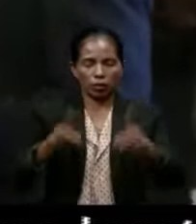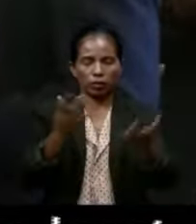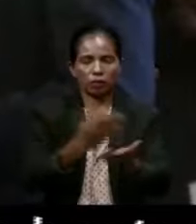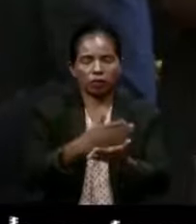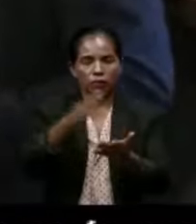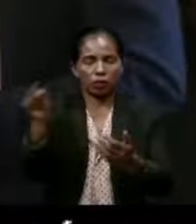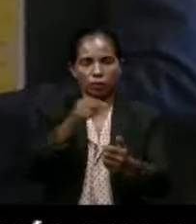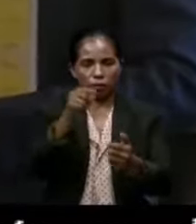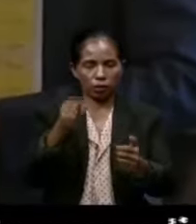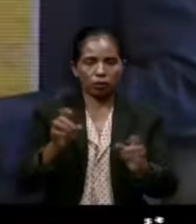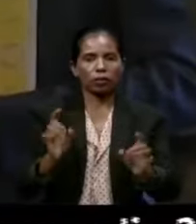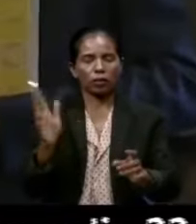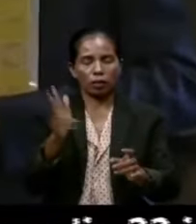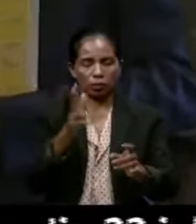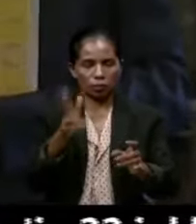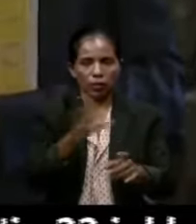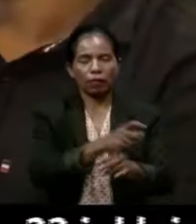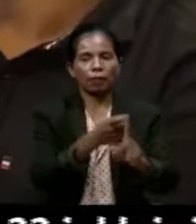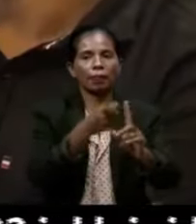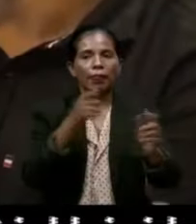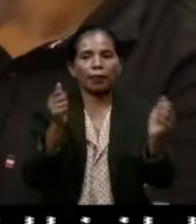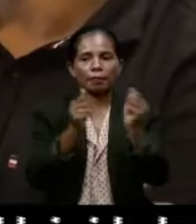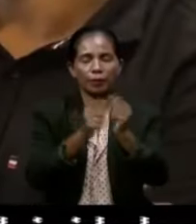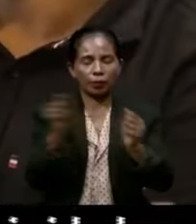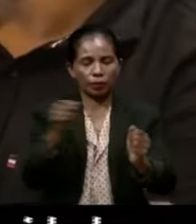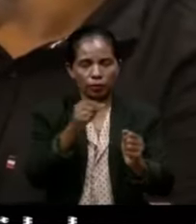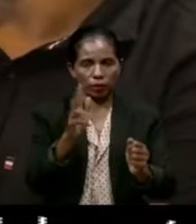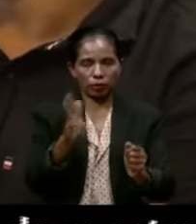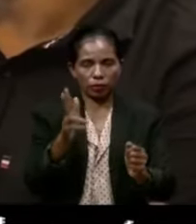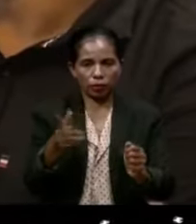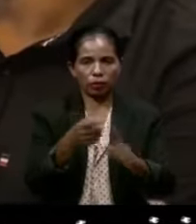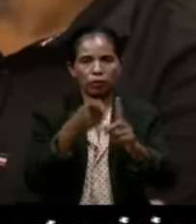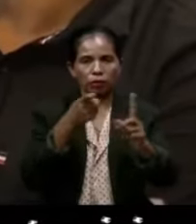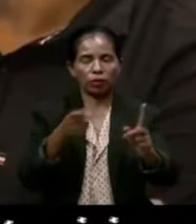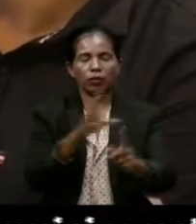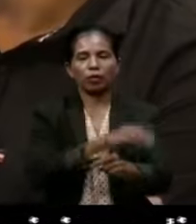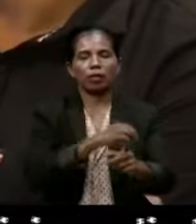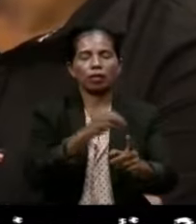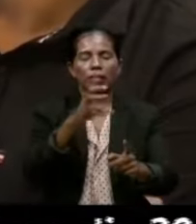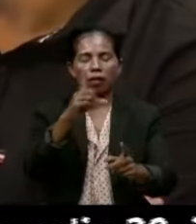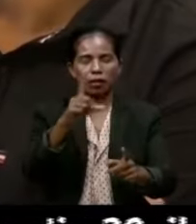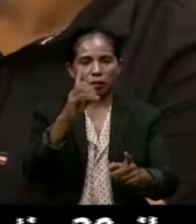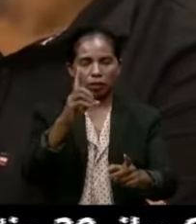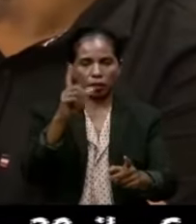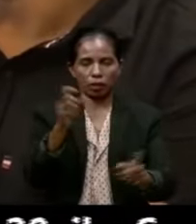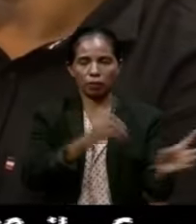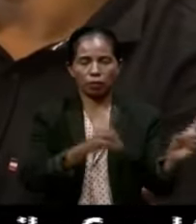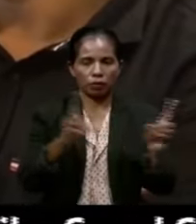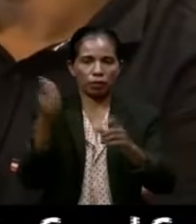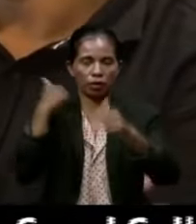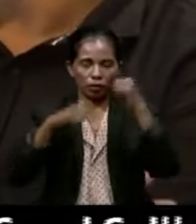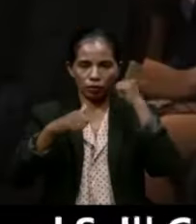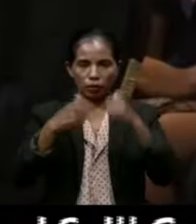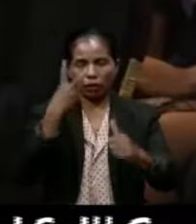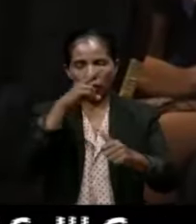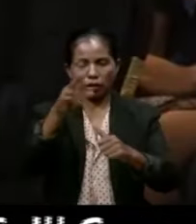do nulo, Rússia Empresa Muracrai Timor EP, no por cento do nulo, Rússia Empresa Estrela Resources LTD, ato implementa atividade de prospeção